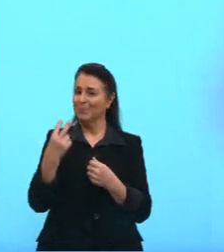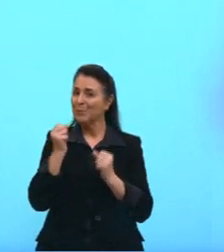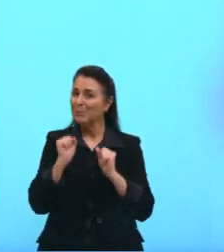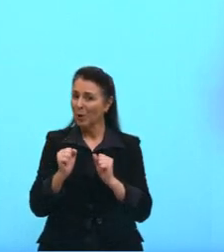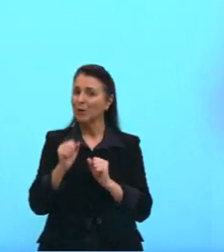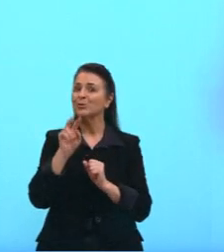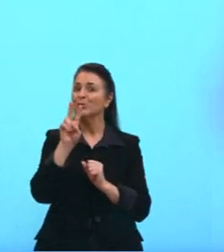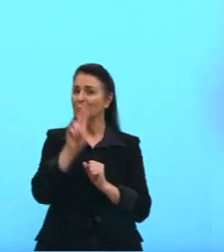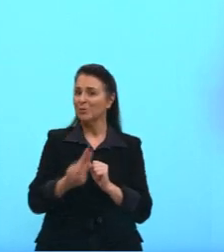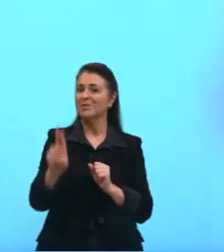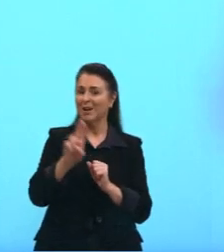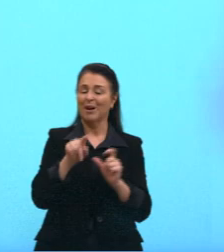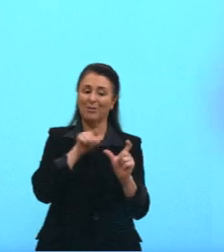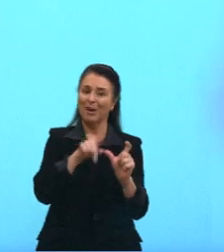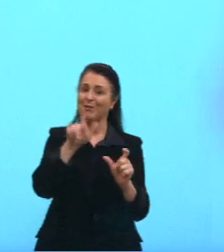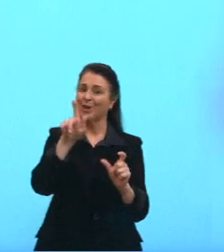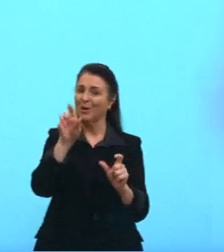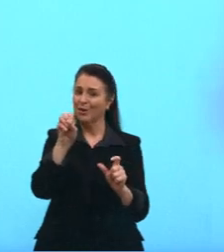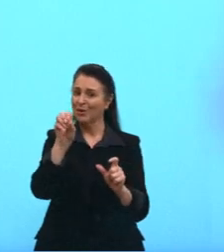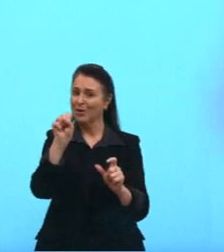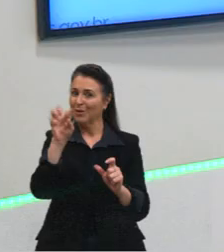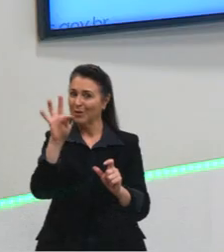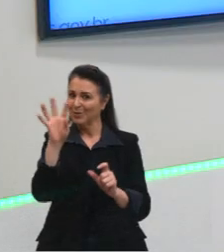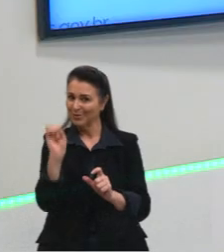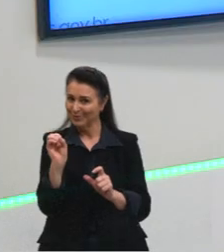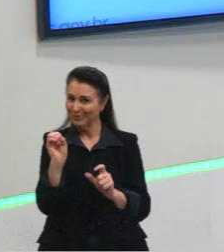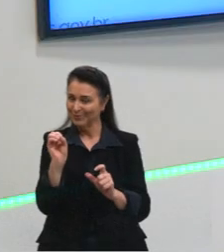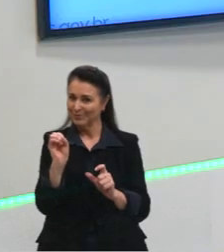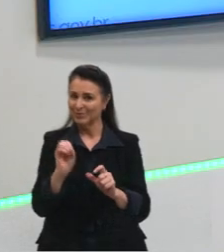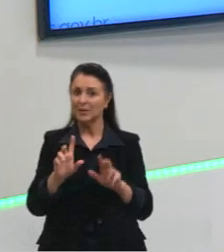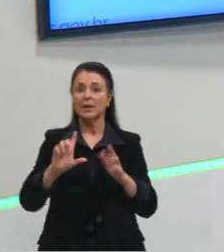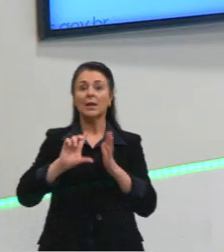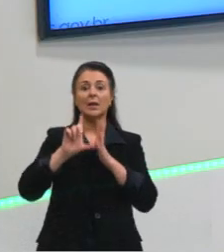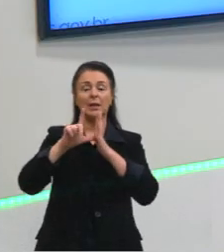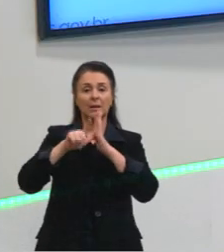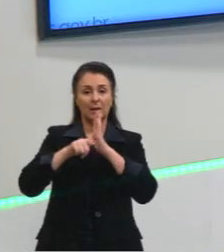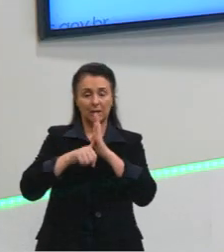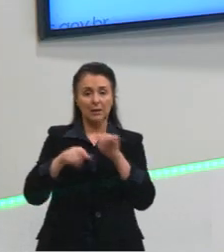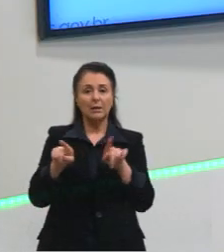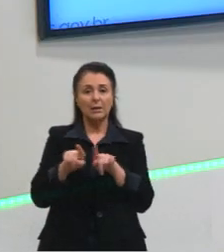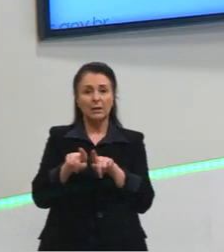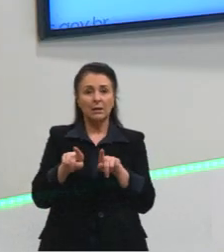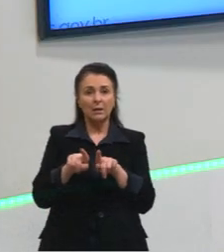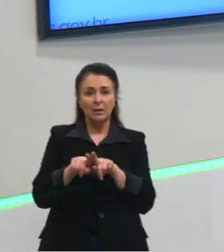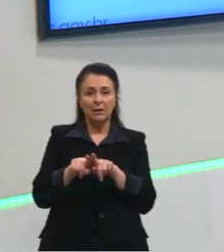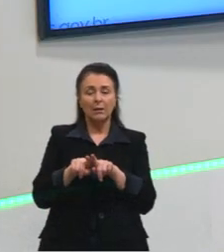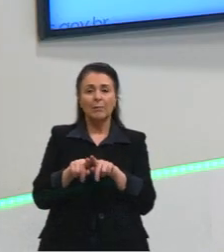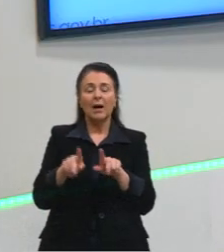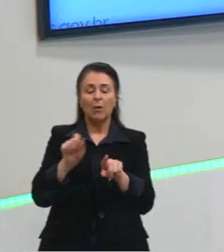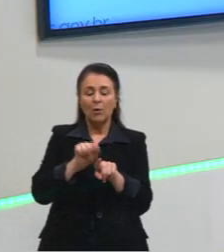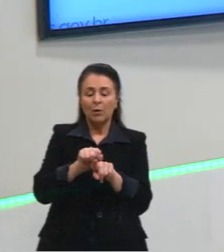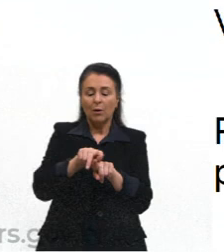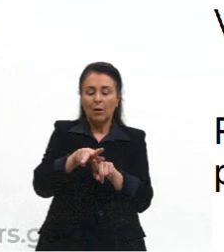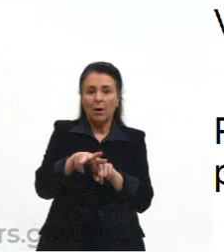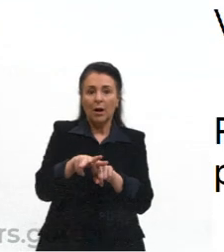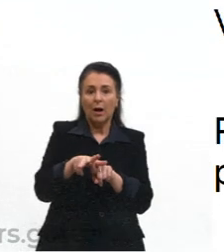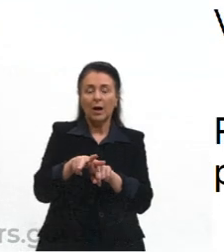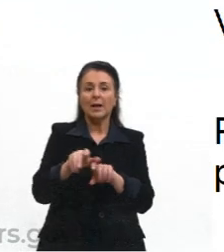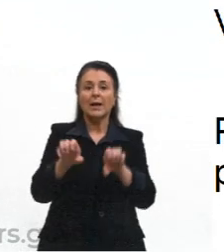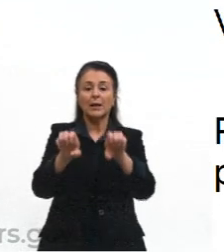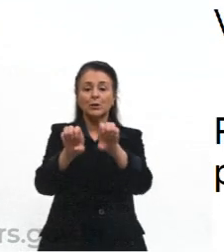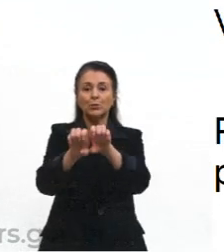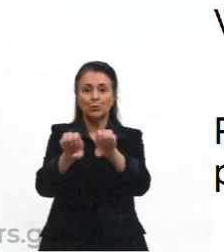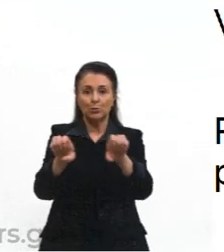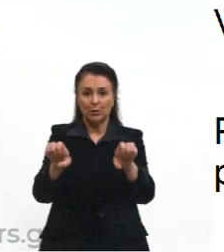da palavra gosto depois a gente chega Então a nossa ambiguidade estrutural